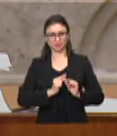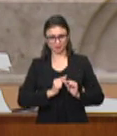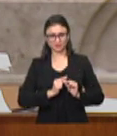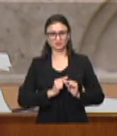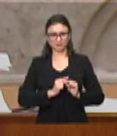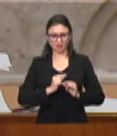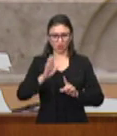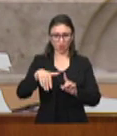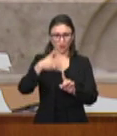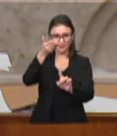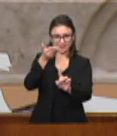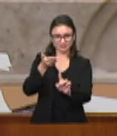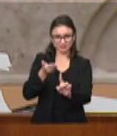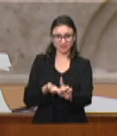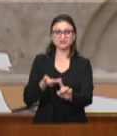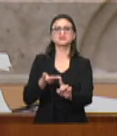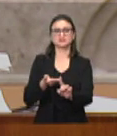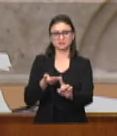justas homenagens